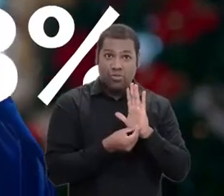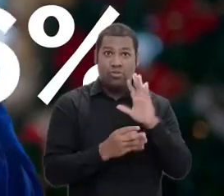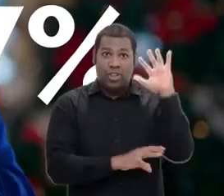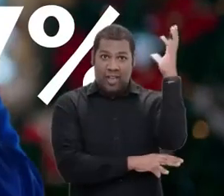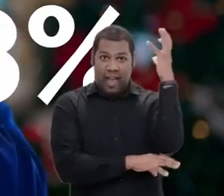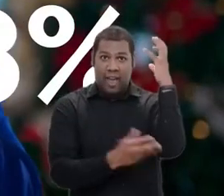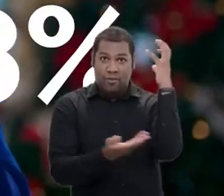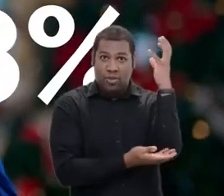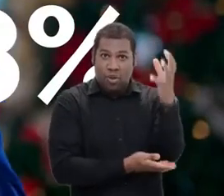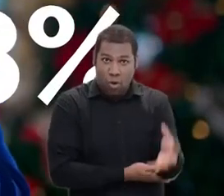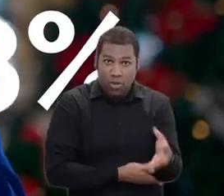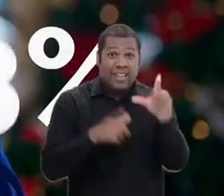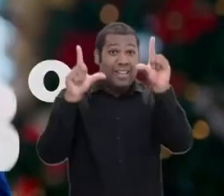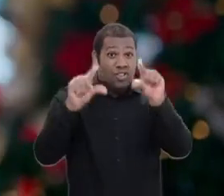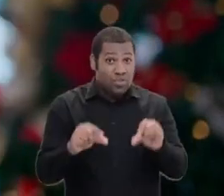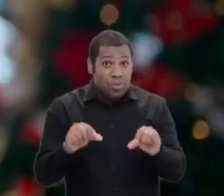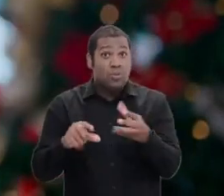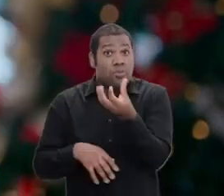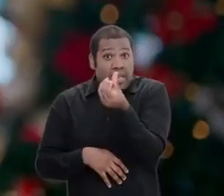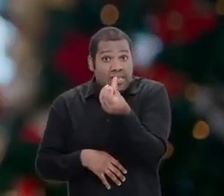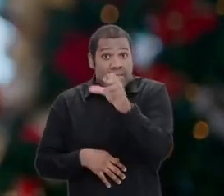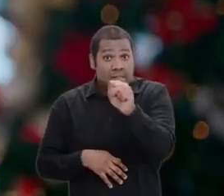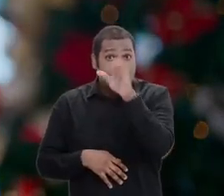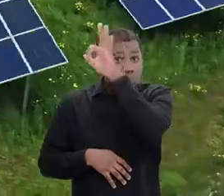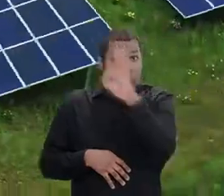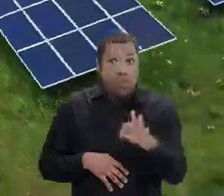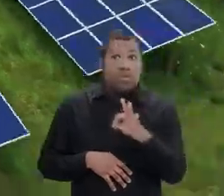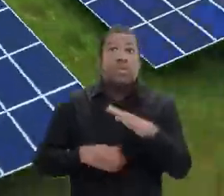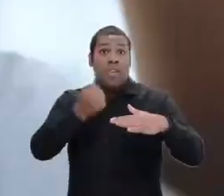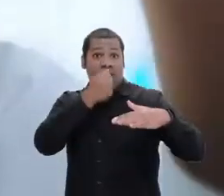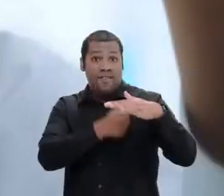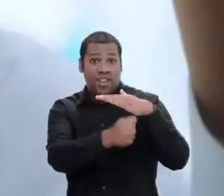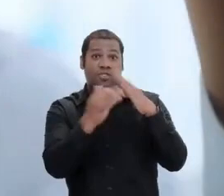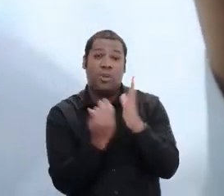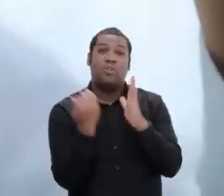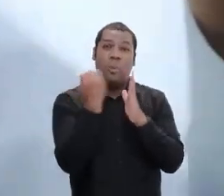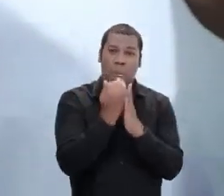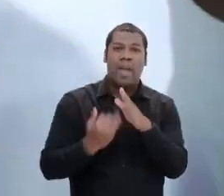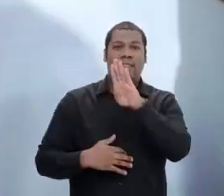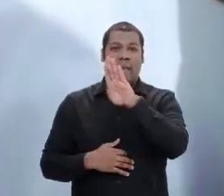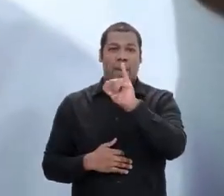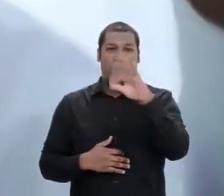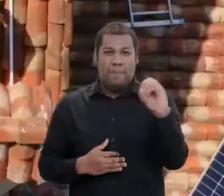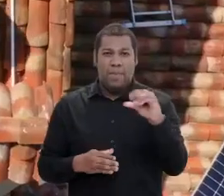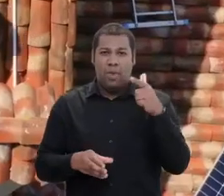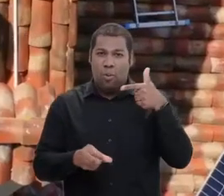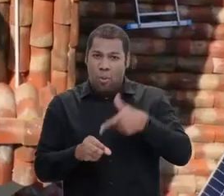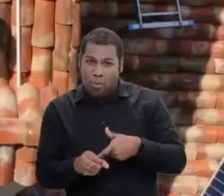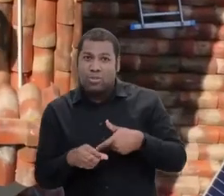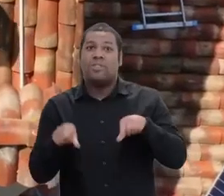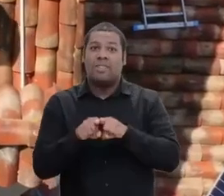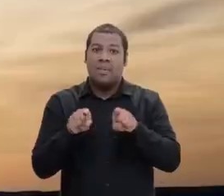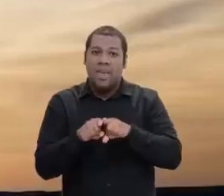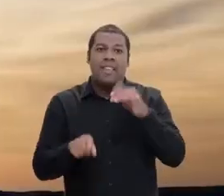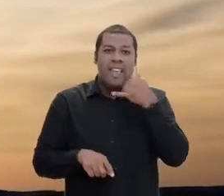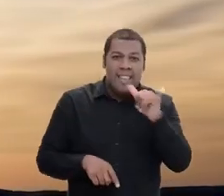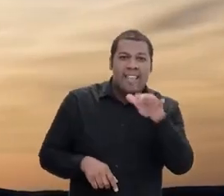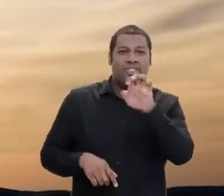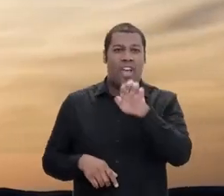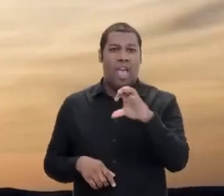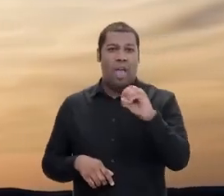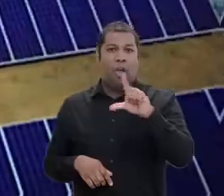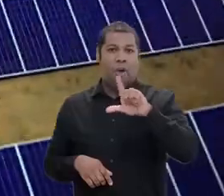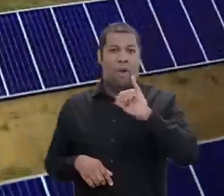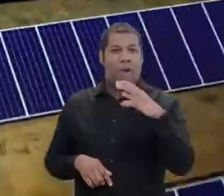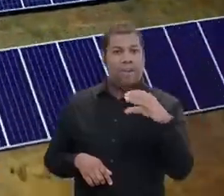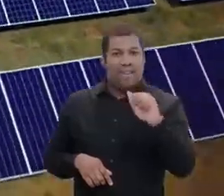Amazônia caiu 68% em novembro. Aumentamos os investimentos em biocombustíveis e na geração de energia